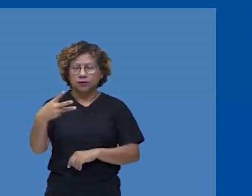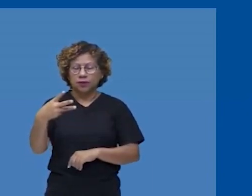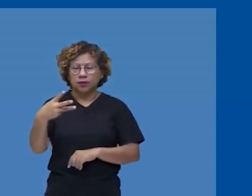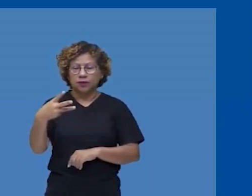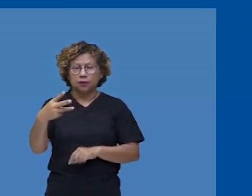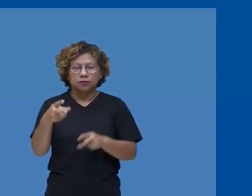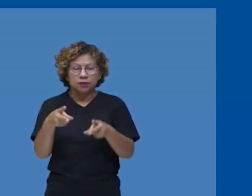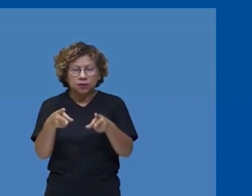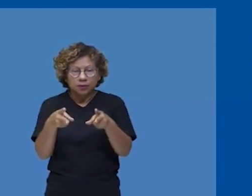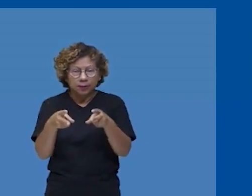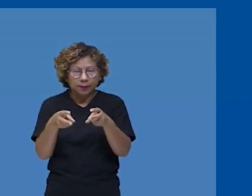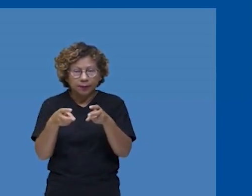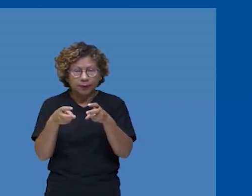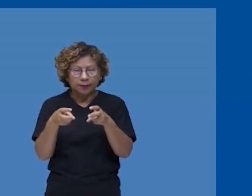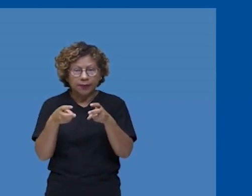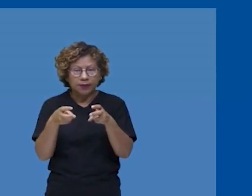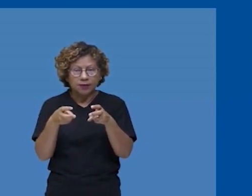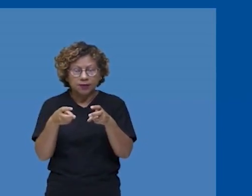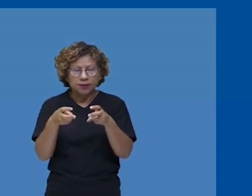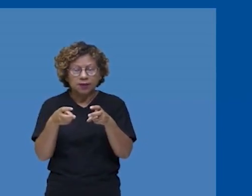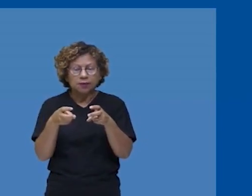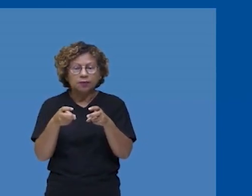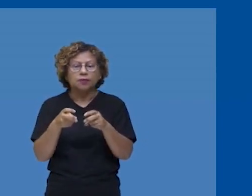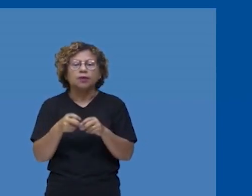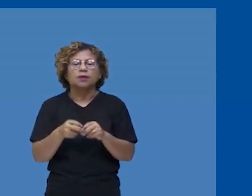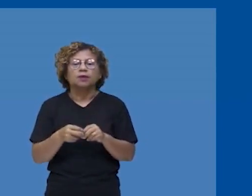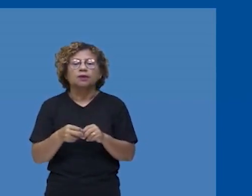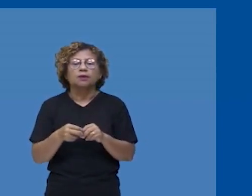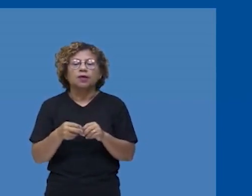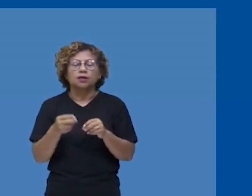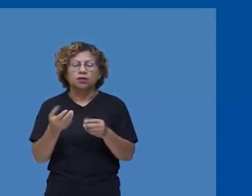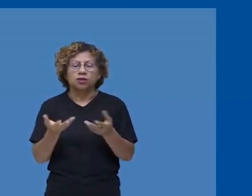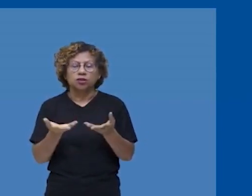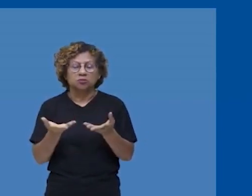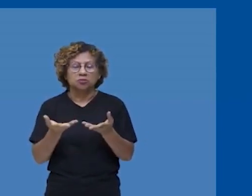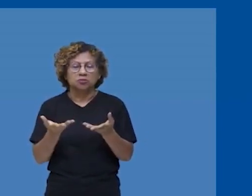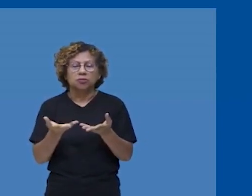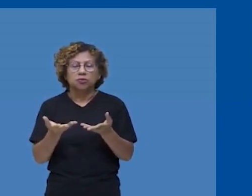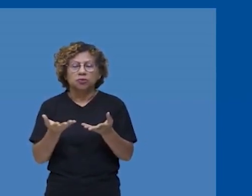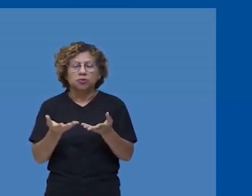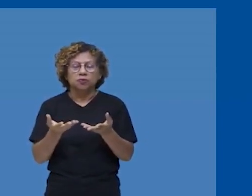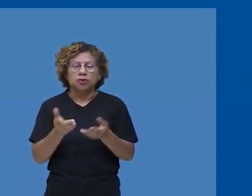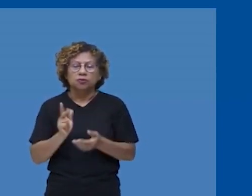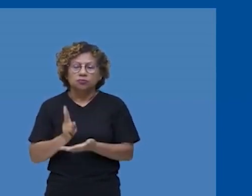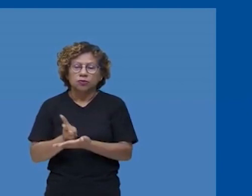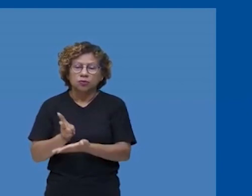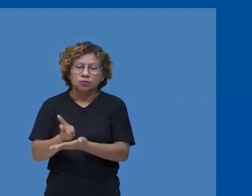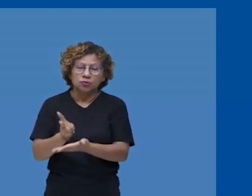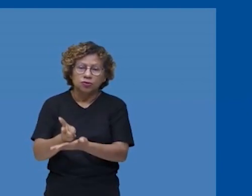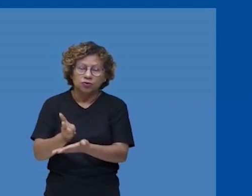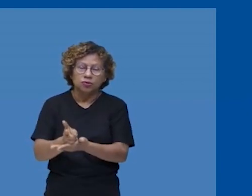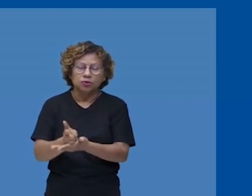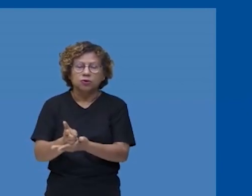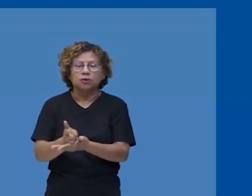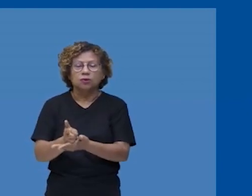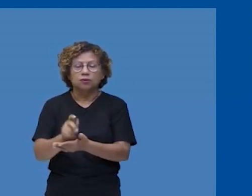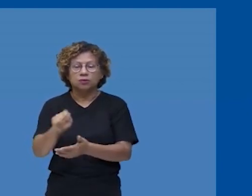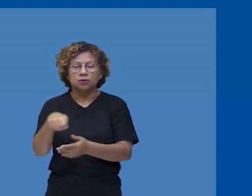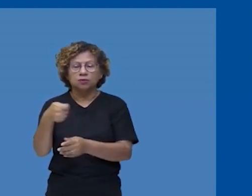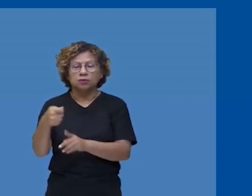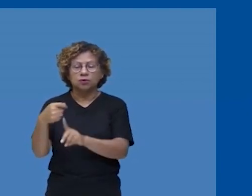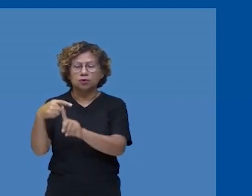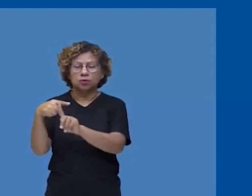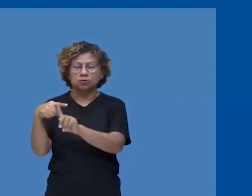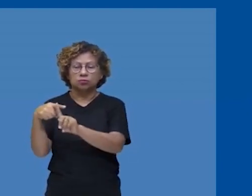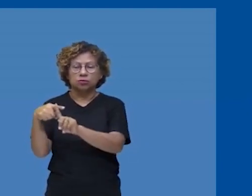aqui que nós vamos colocar um sinal de soma na primeira unidade e, a